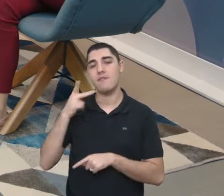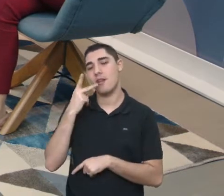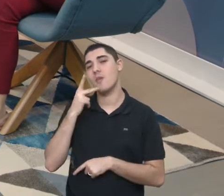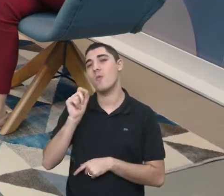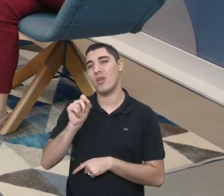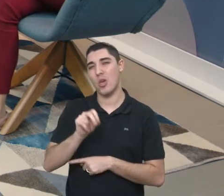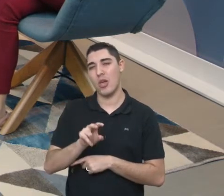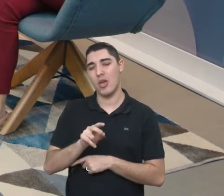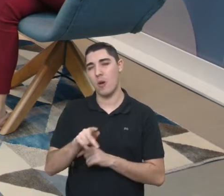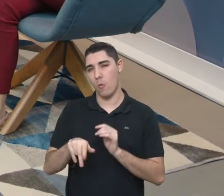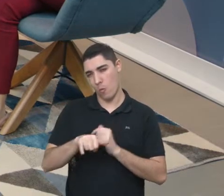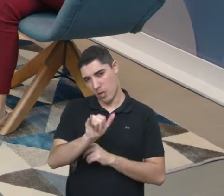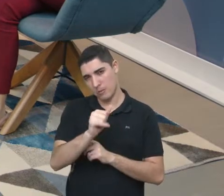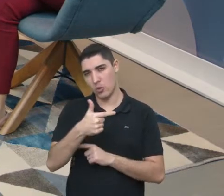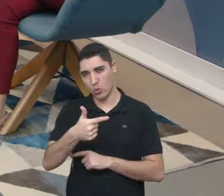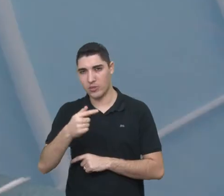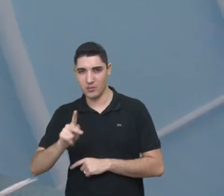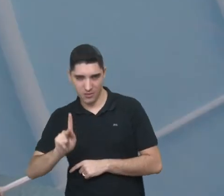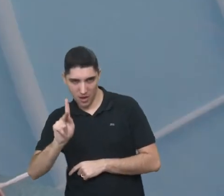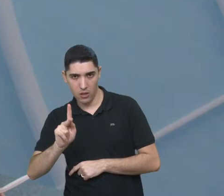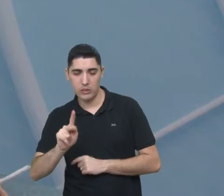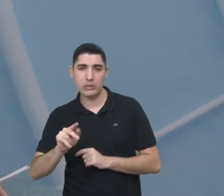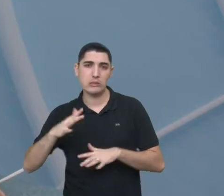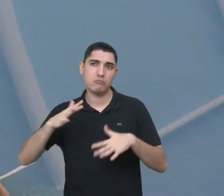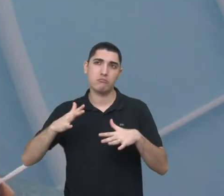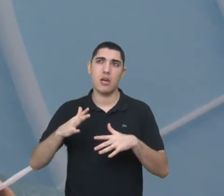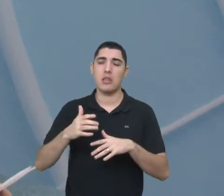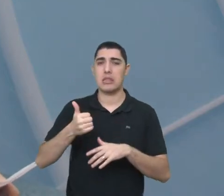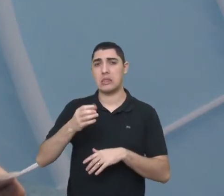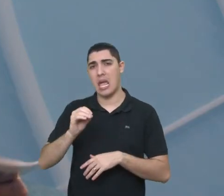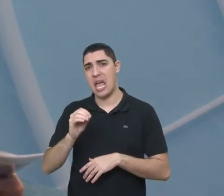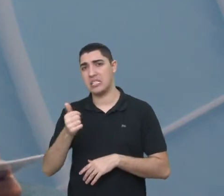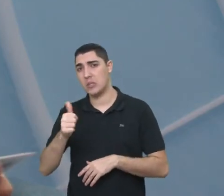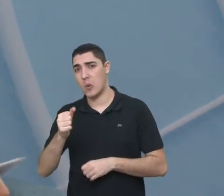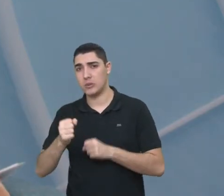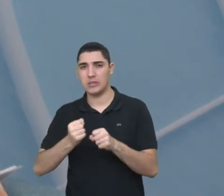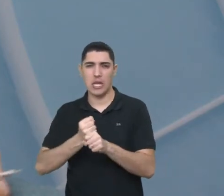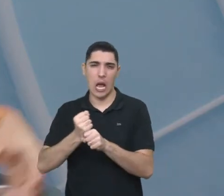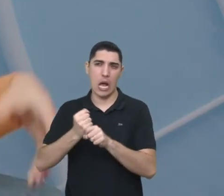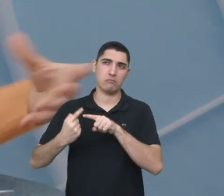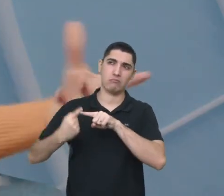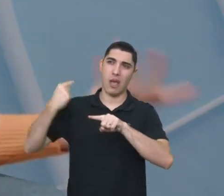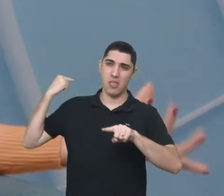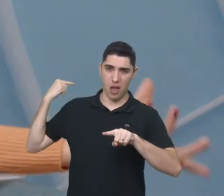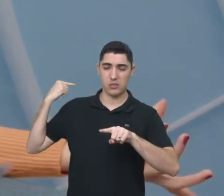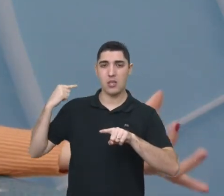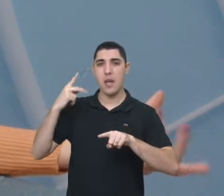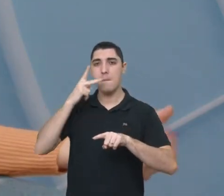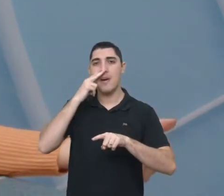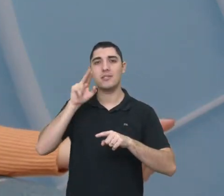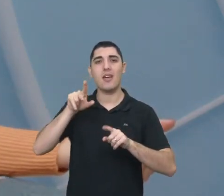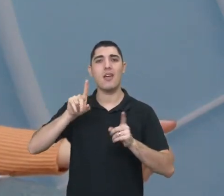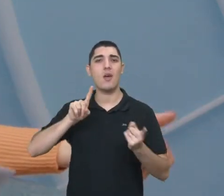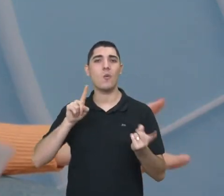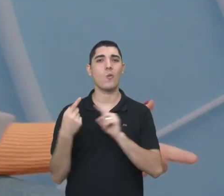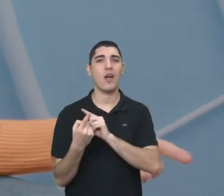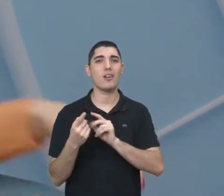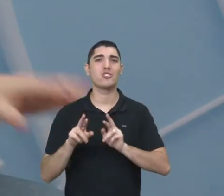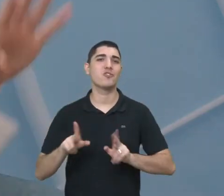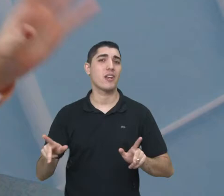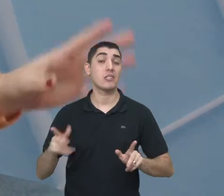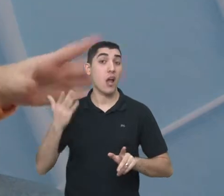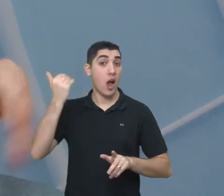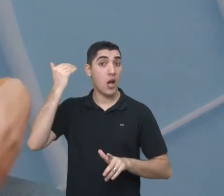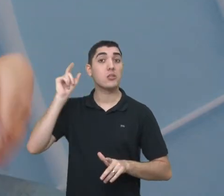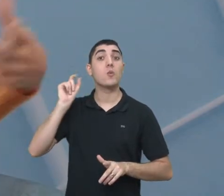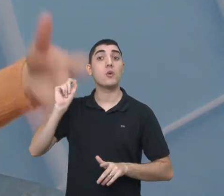no Y2K, se a gente for ver há uns 10, 12 anos atrás, era um efeito um pouco contrário, né? A gente via